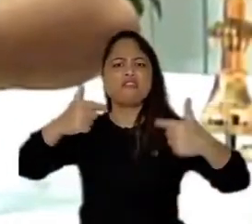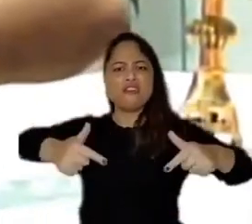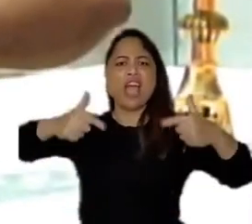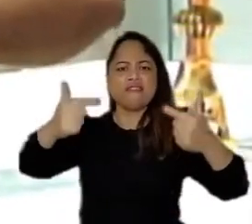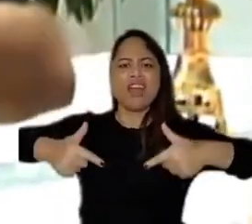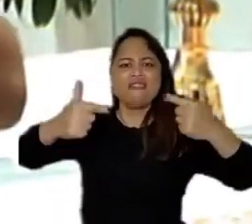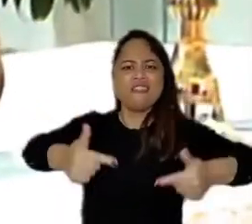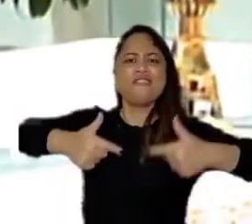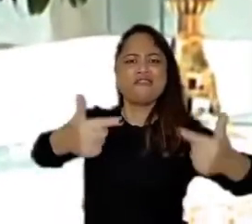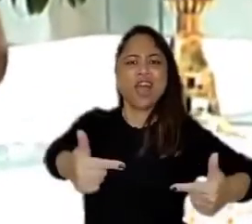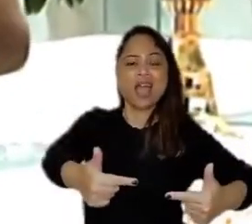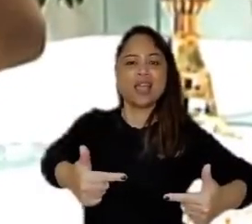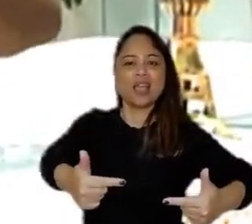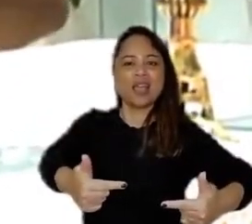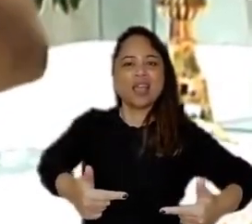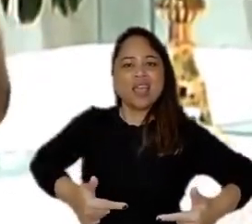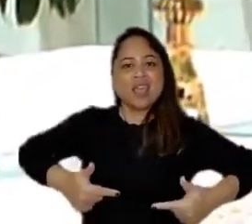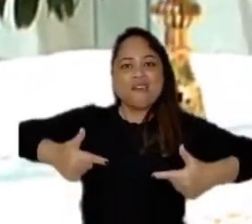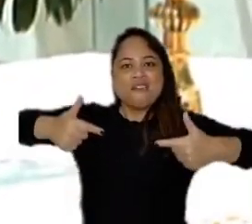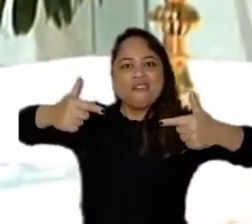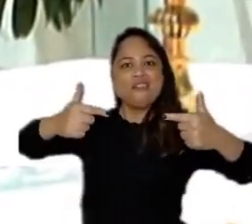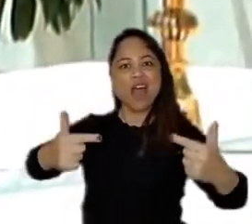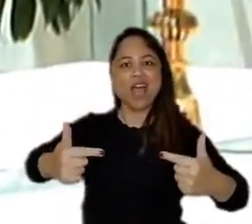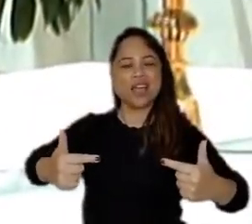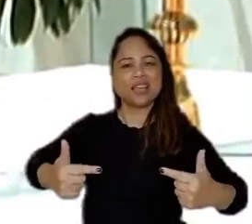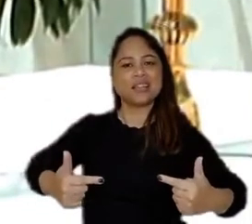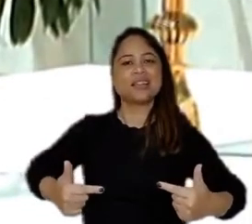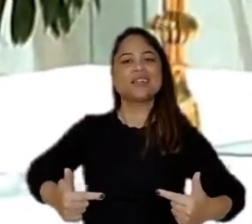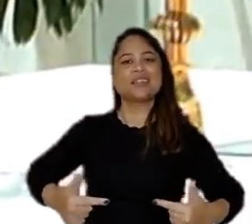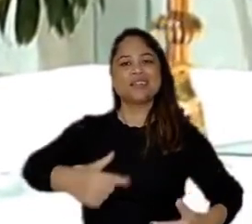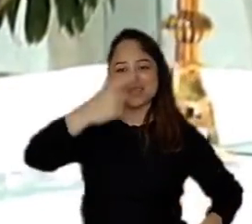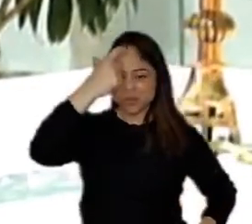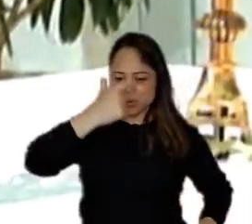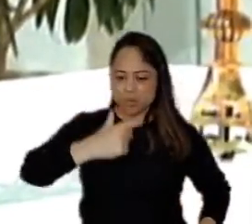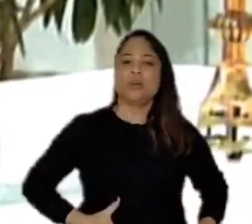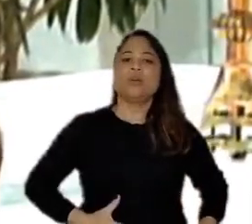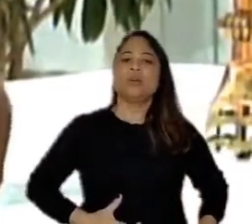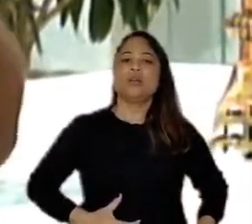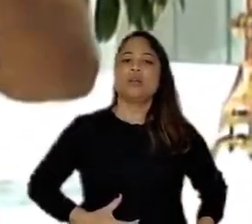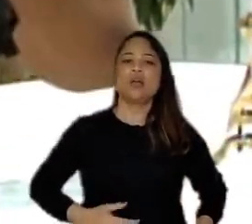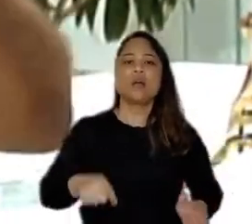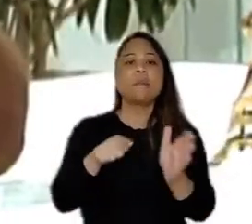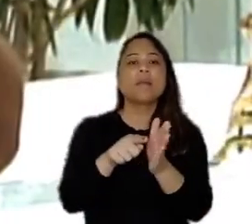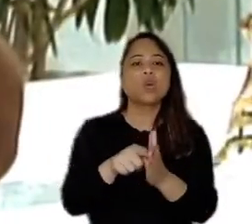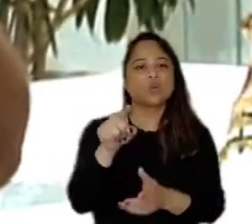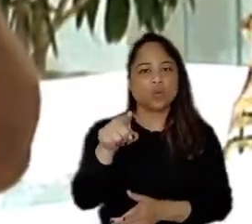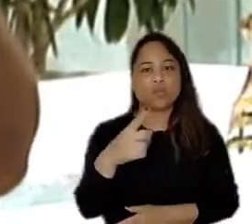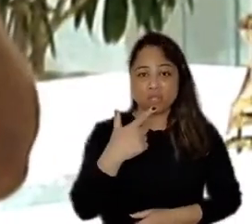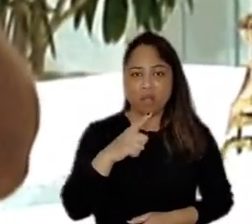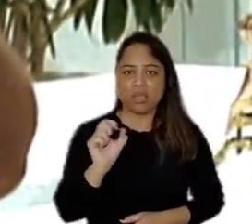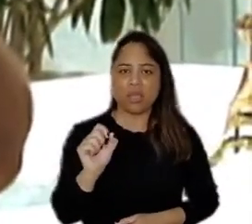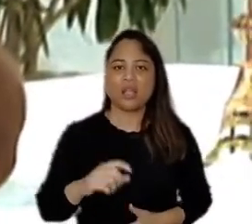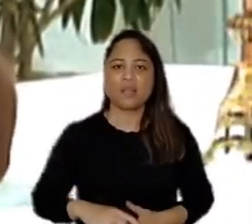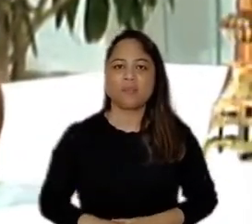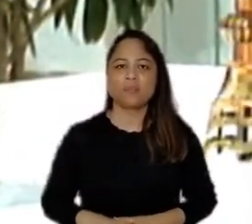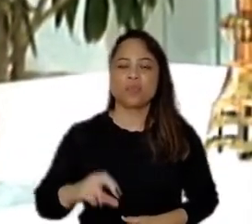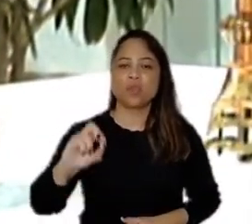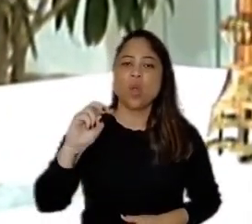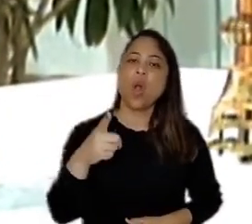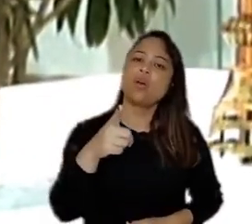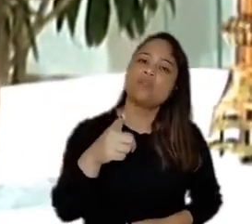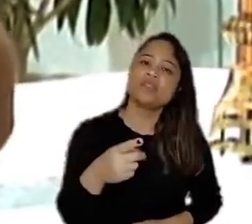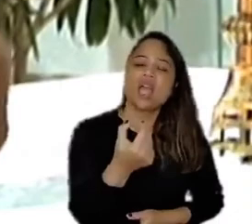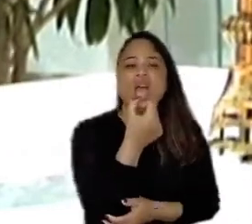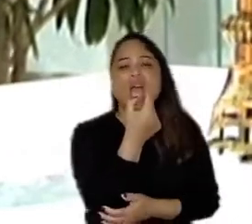lutando, e vai lutando. Você é assim? Ou você é daquelas pessoas que tem que tomar um remédio por